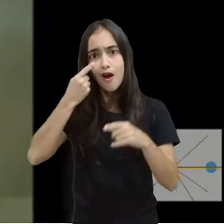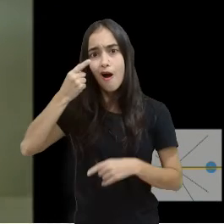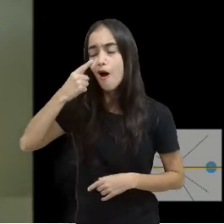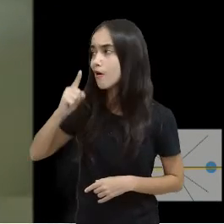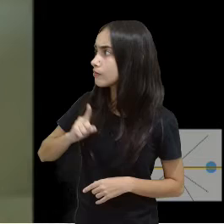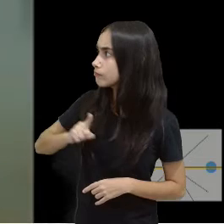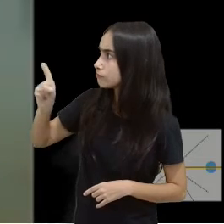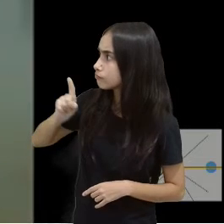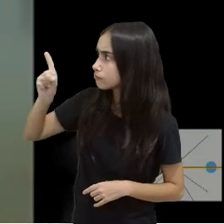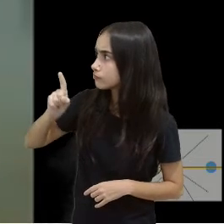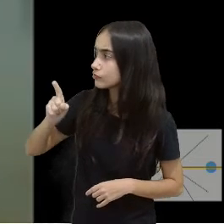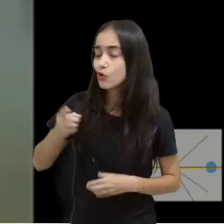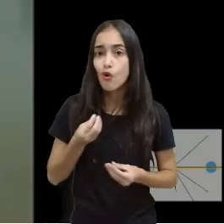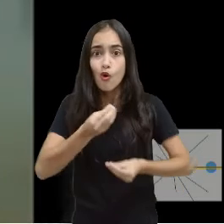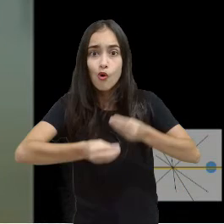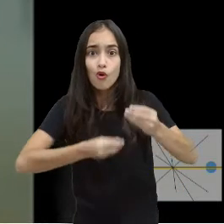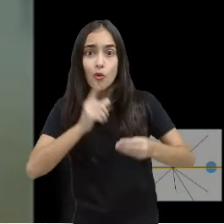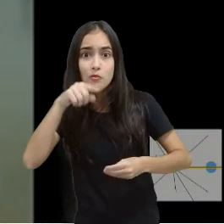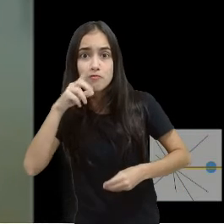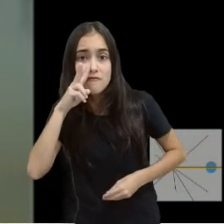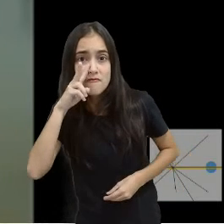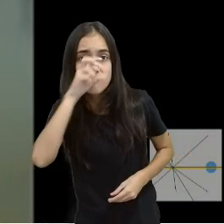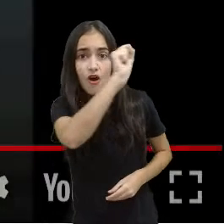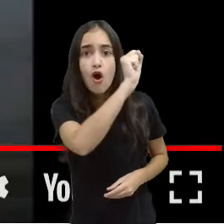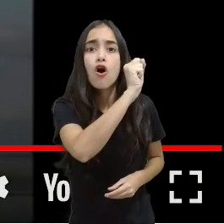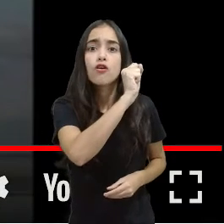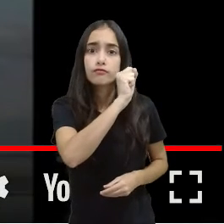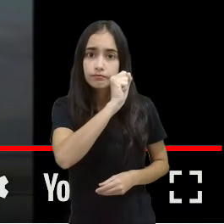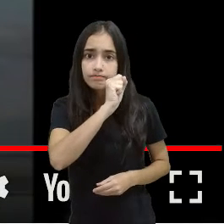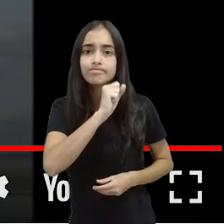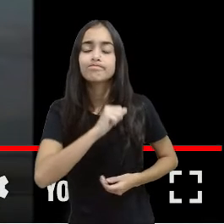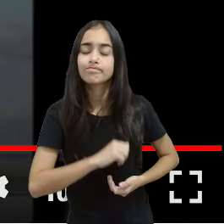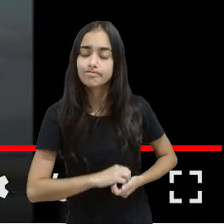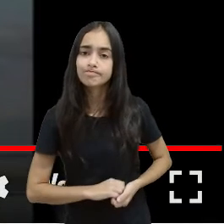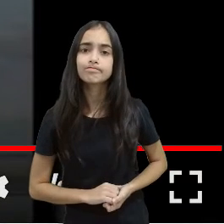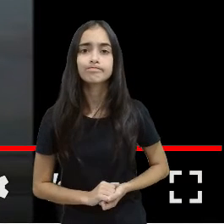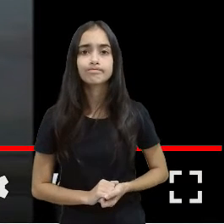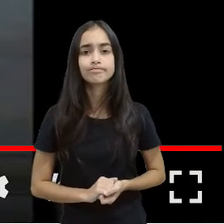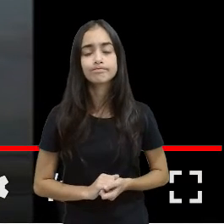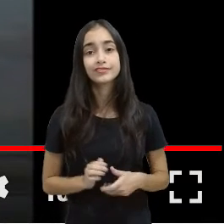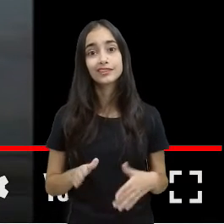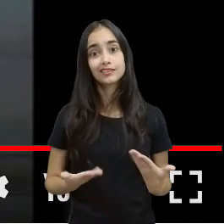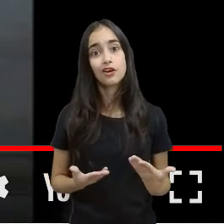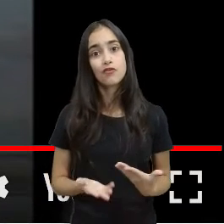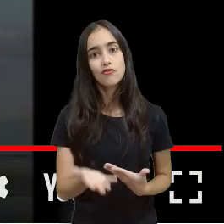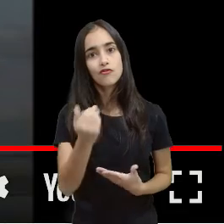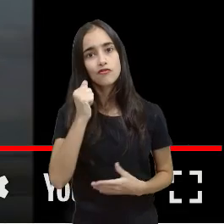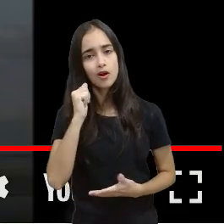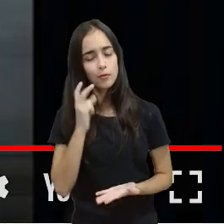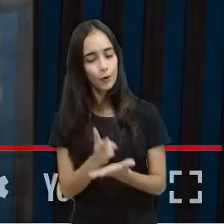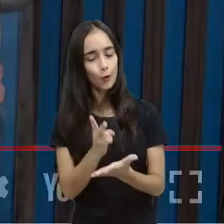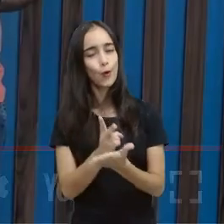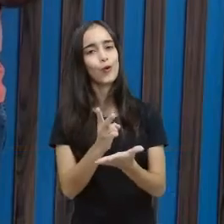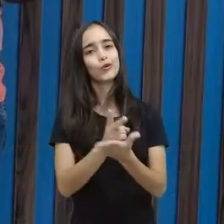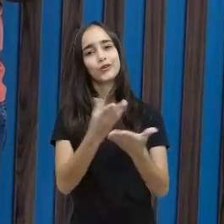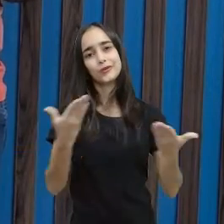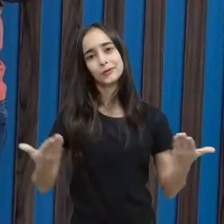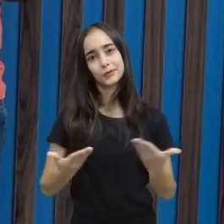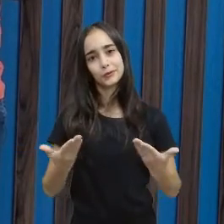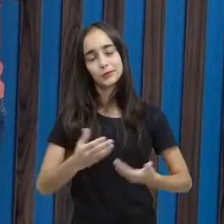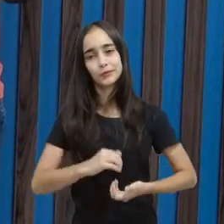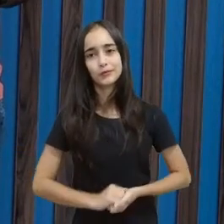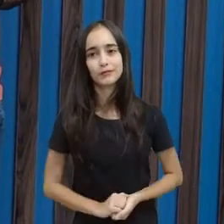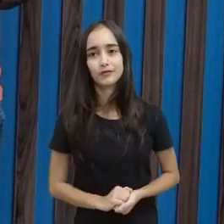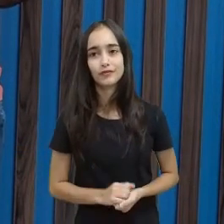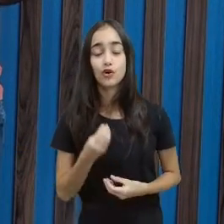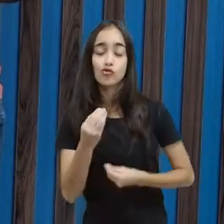impacto, certo? O impacto da bomba, né? Então vamos adiantar aqui. Então, como